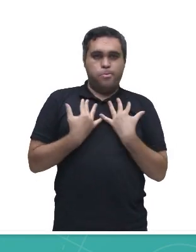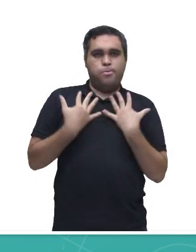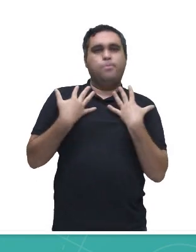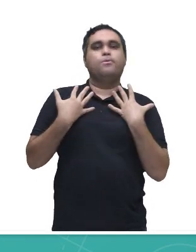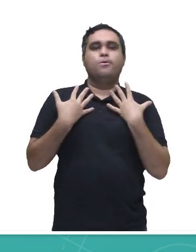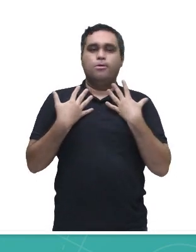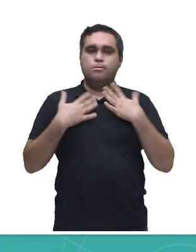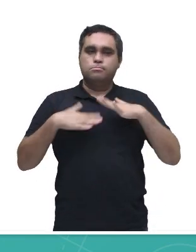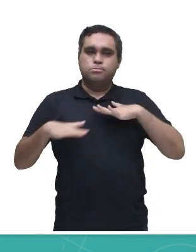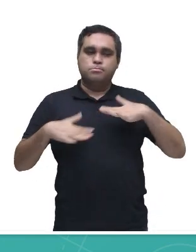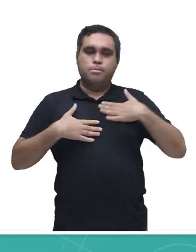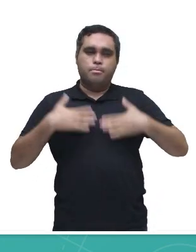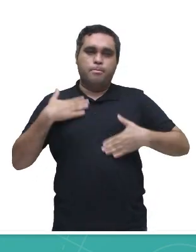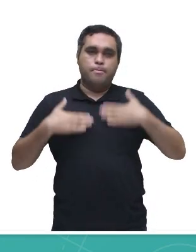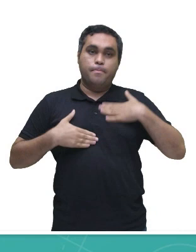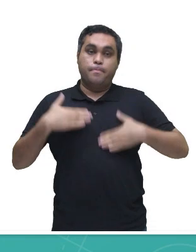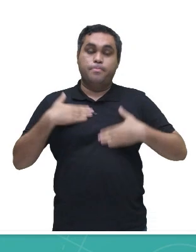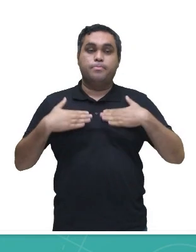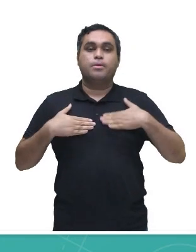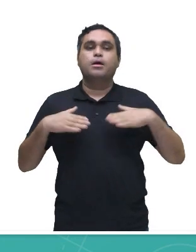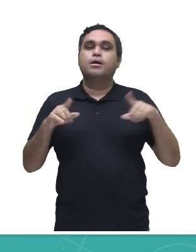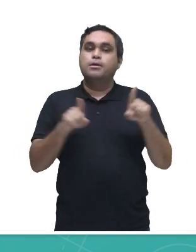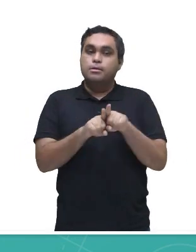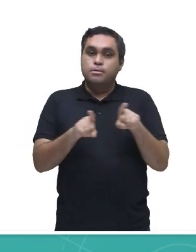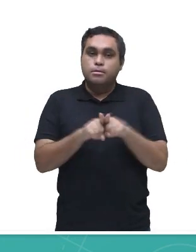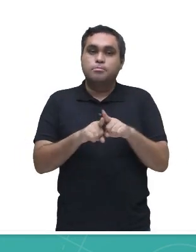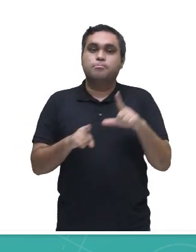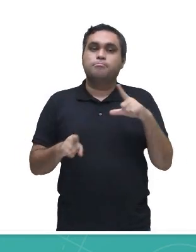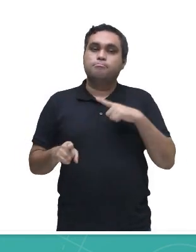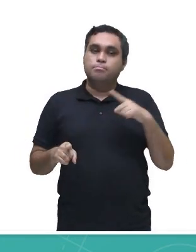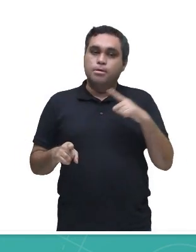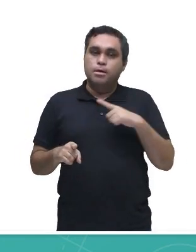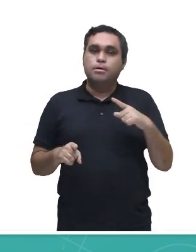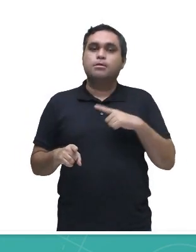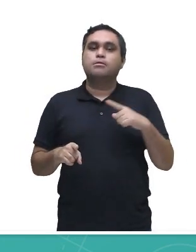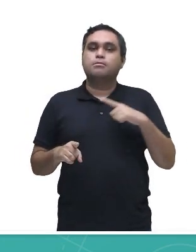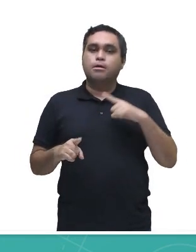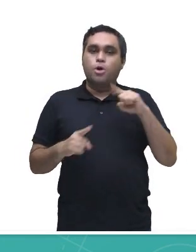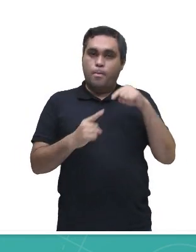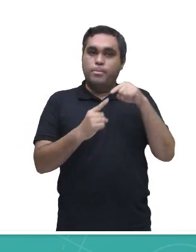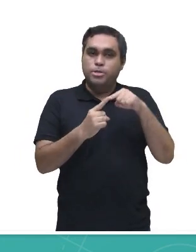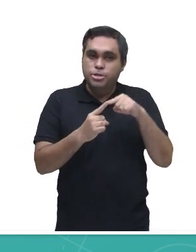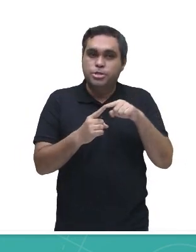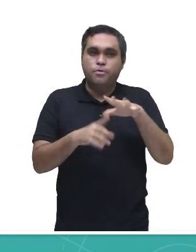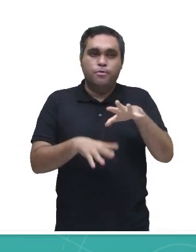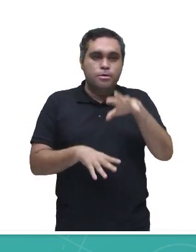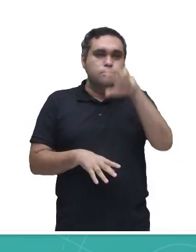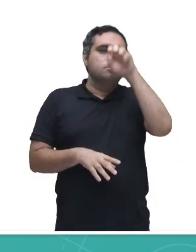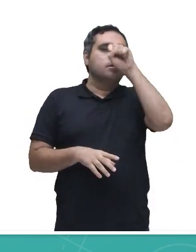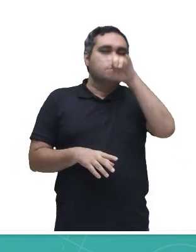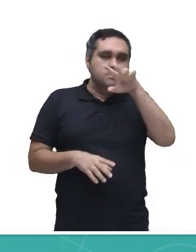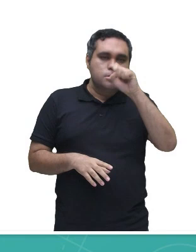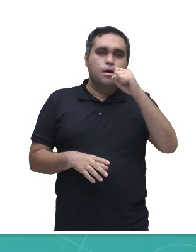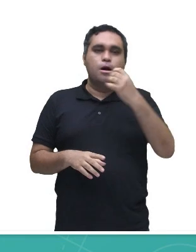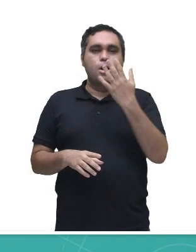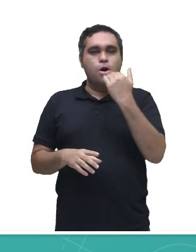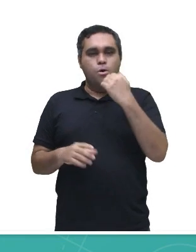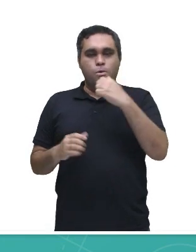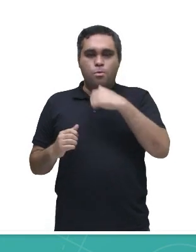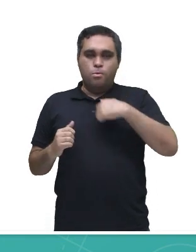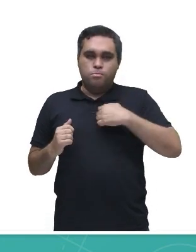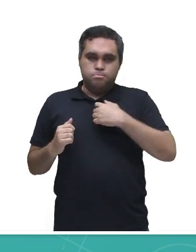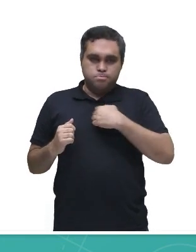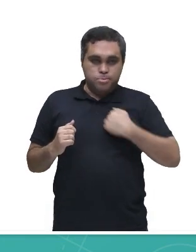elas também têm funções, ela também faz as funções de respiração, digestão,